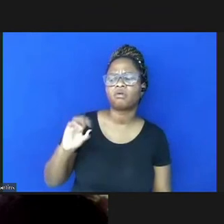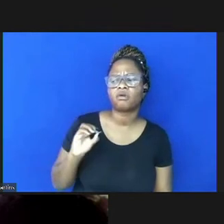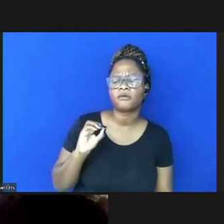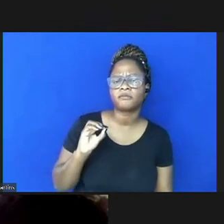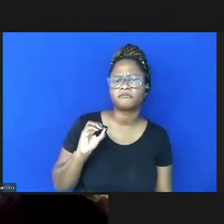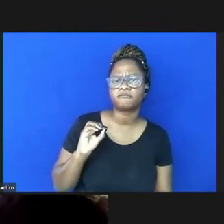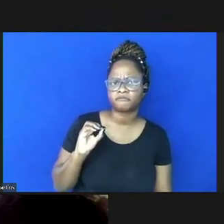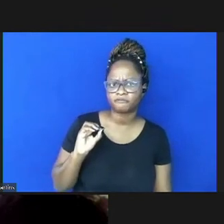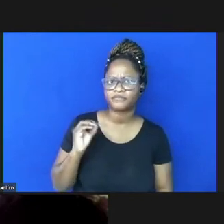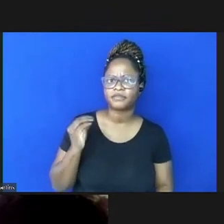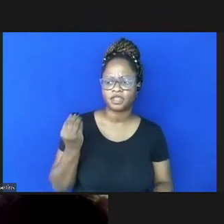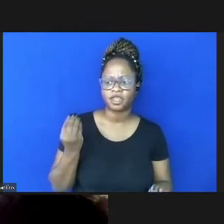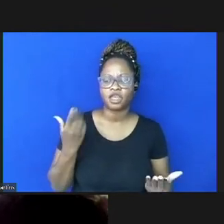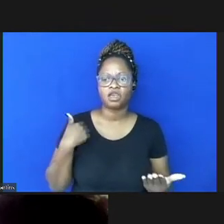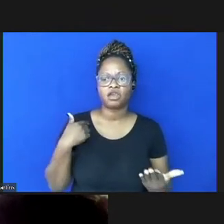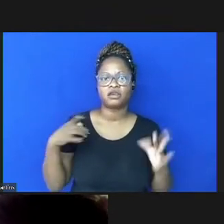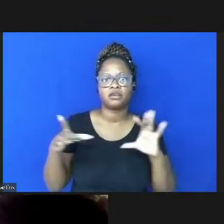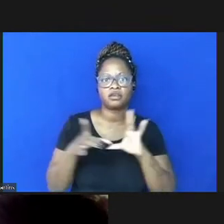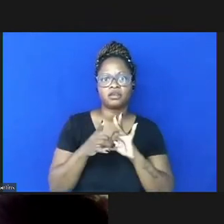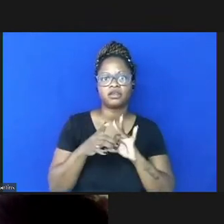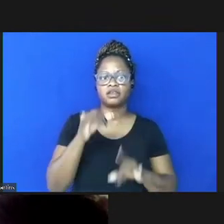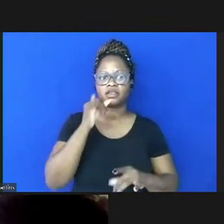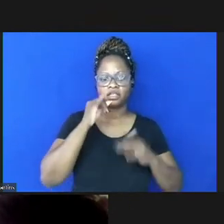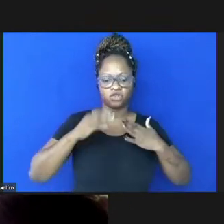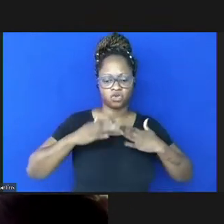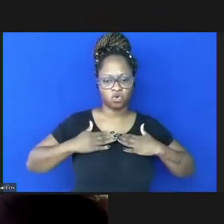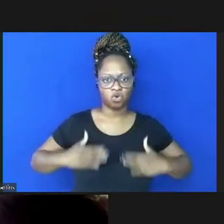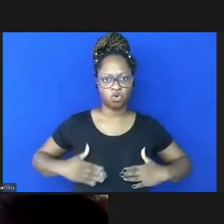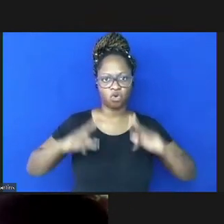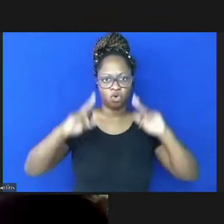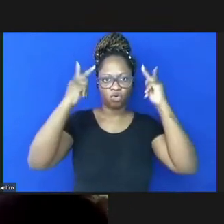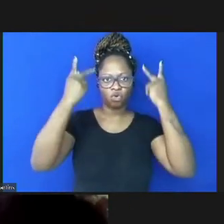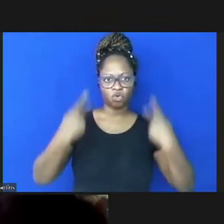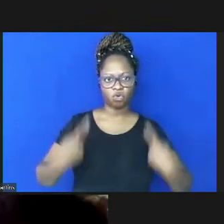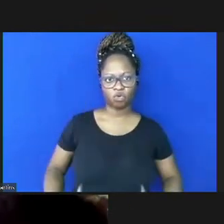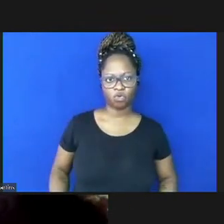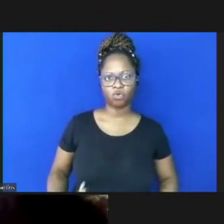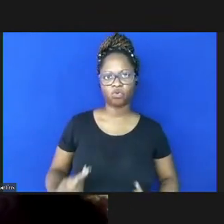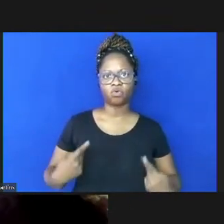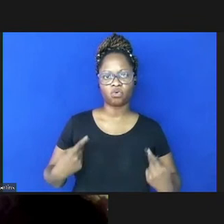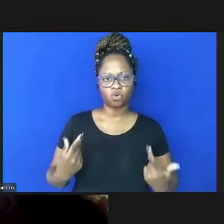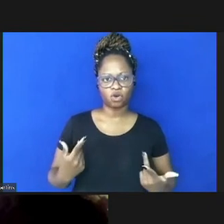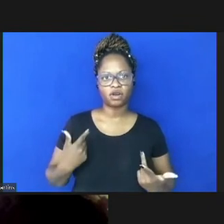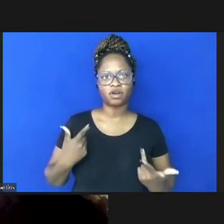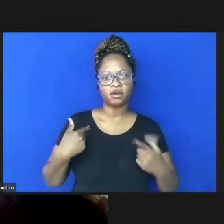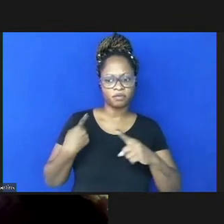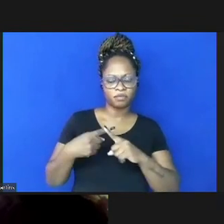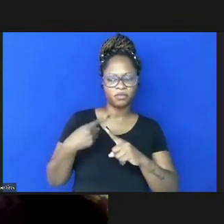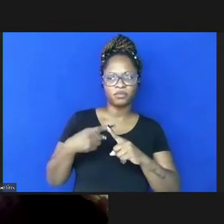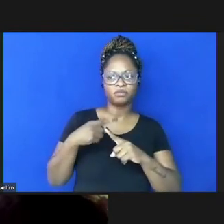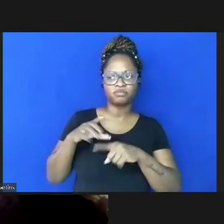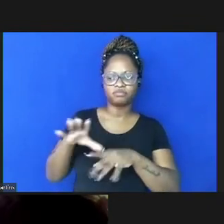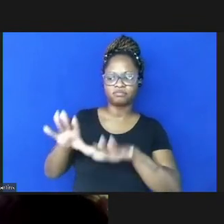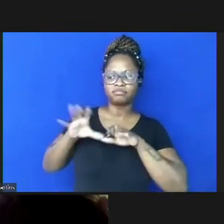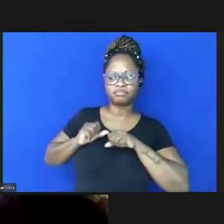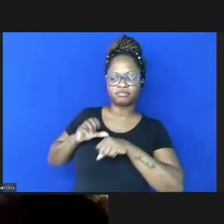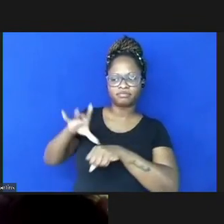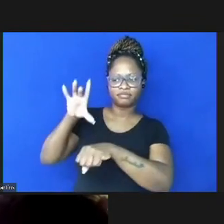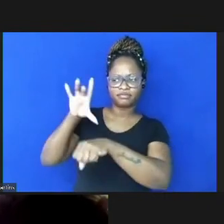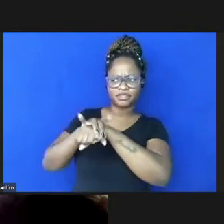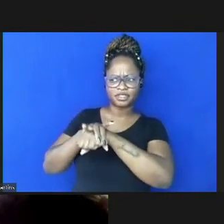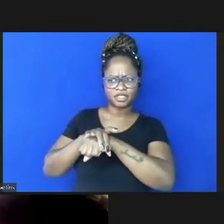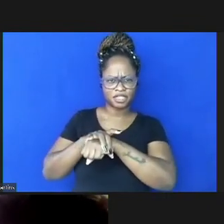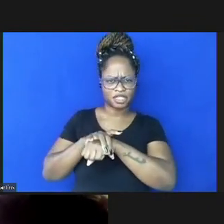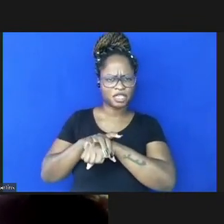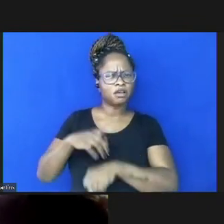da perspectiva do corpo humano, da parte da doença. Você